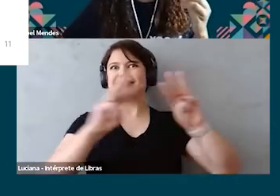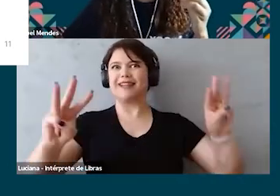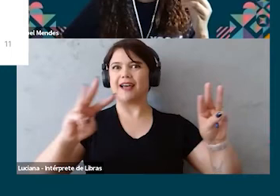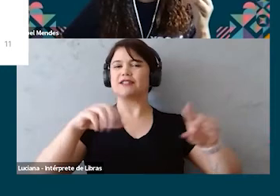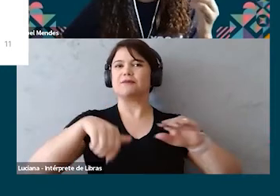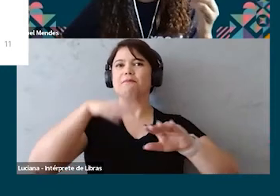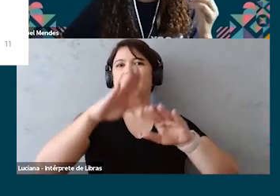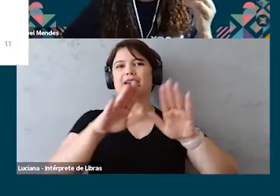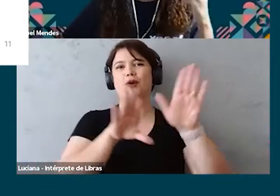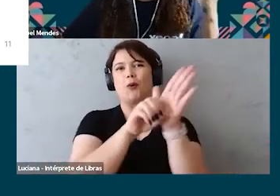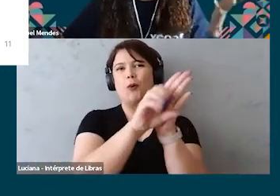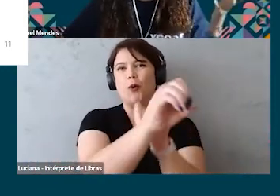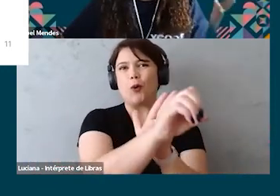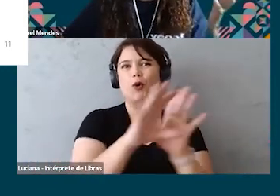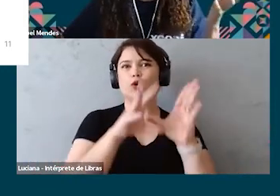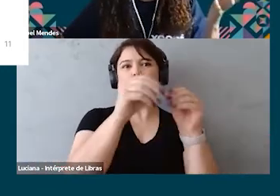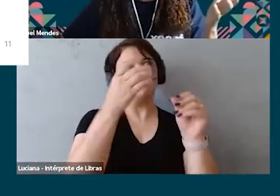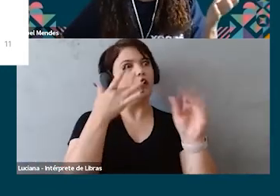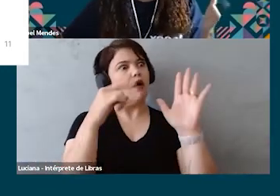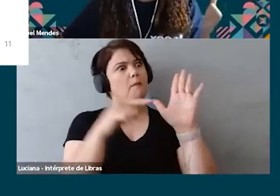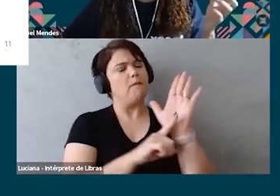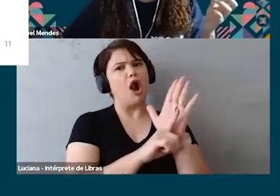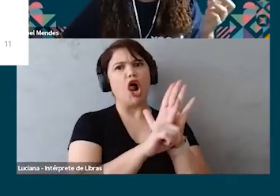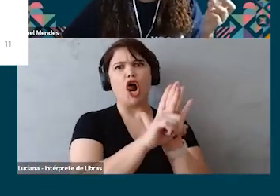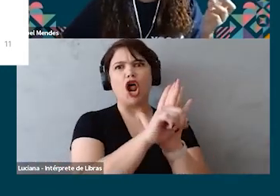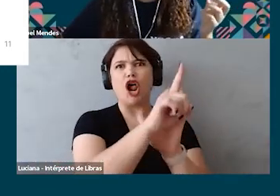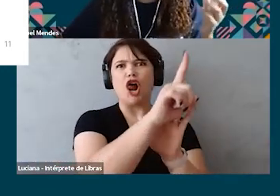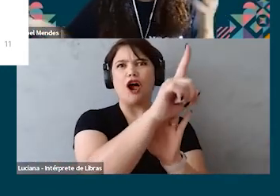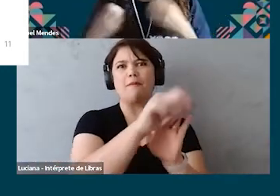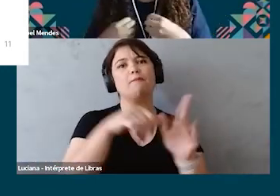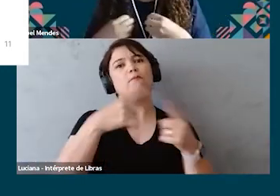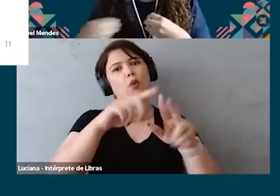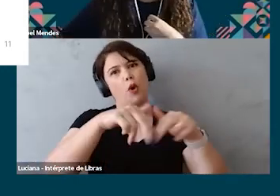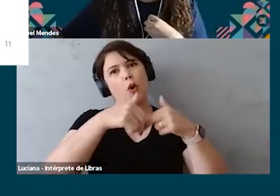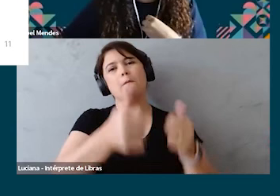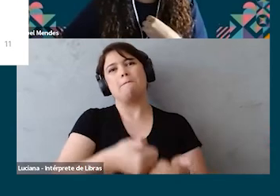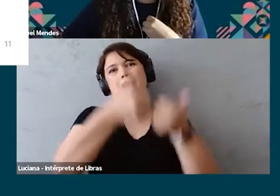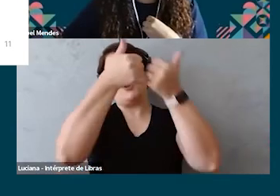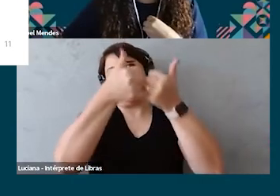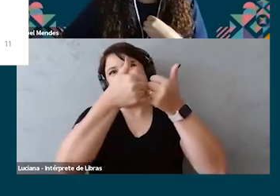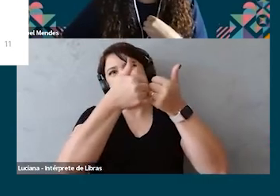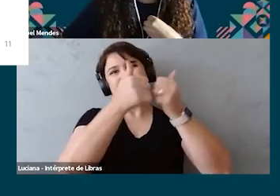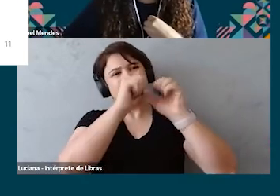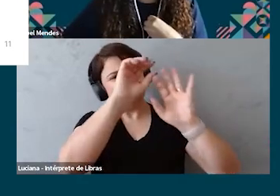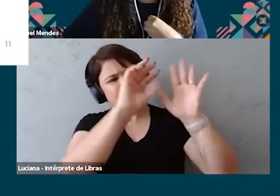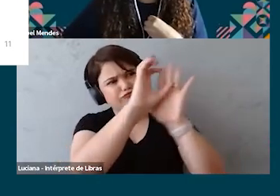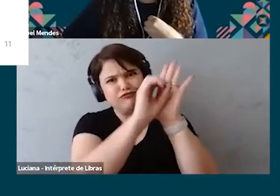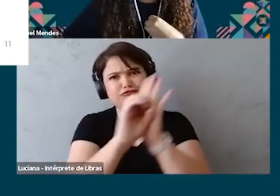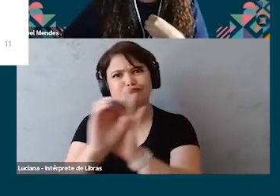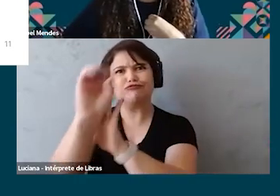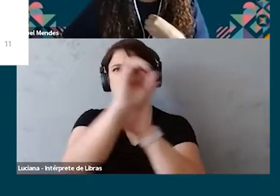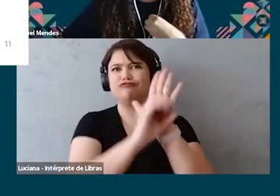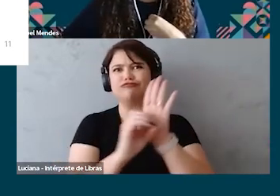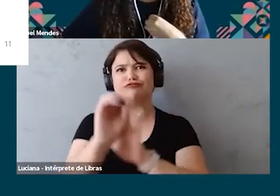muito melhor ranqueado no Google, nos buscadores. Por quê? Porque eu melhorei o meu código, a semântica do meu código.